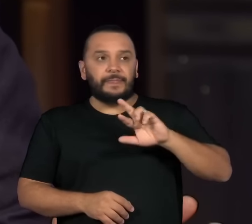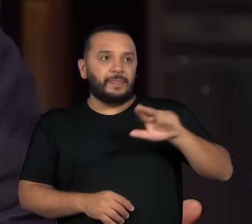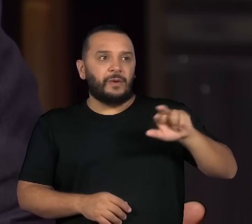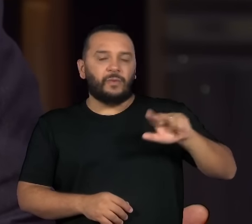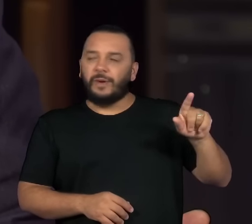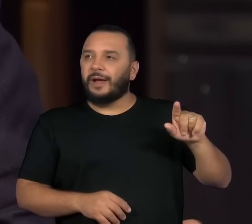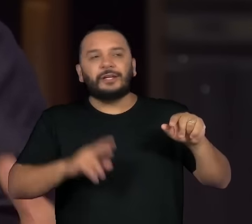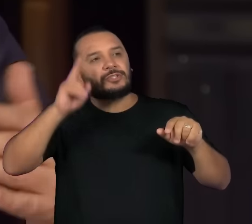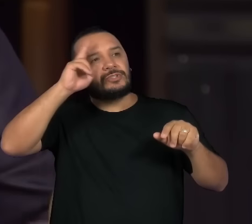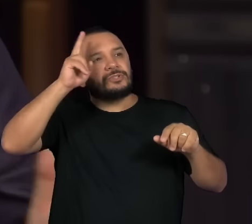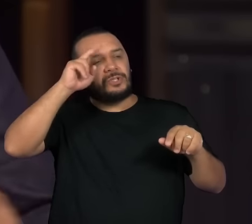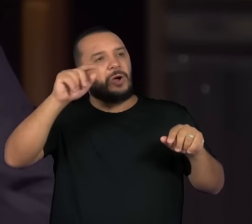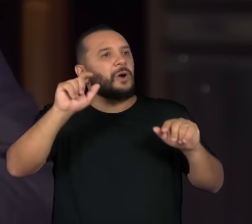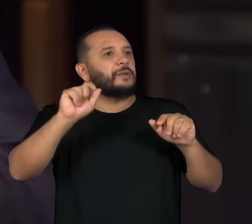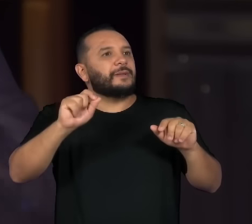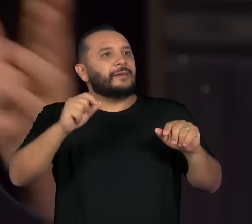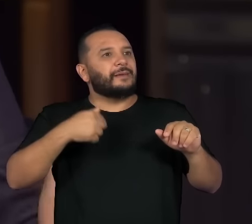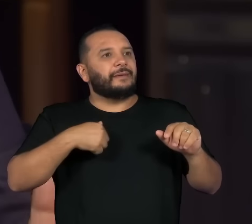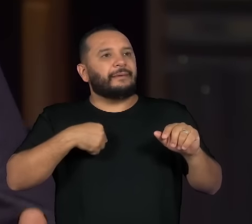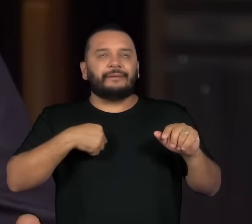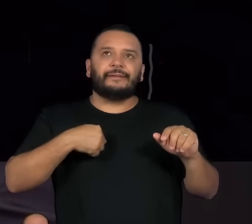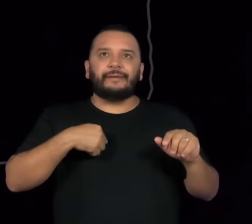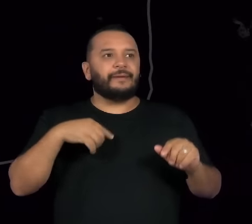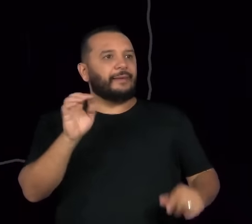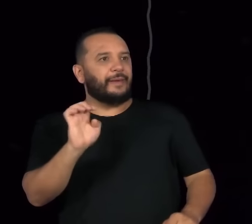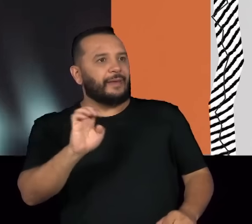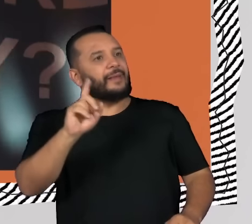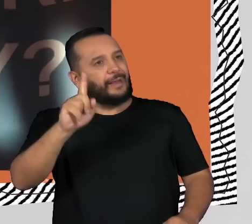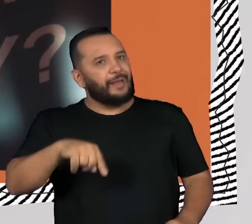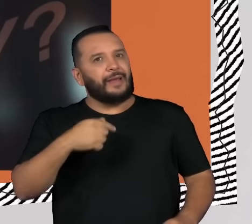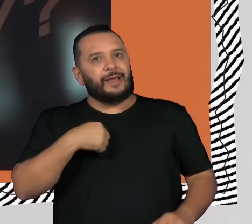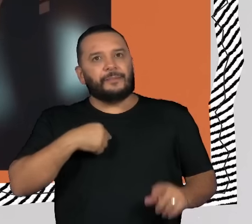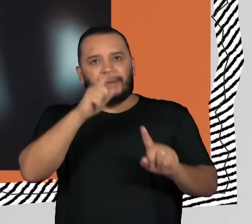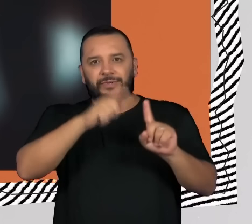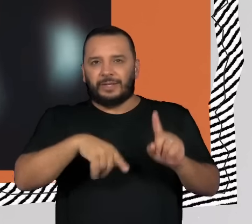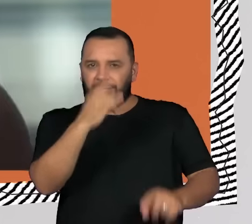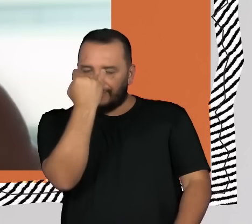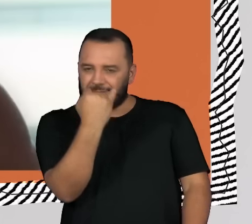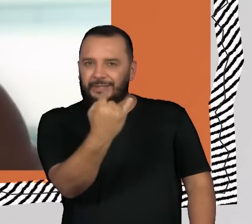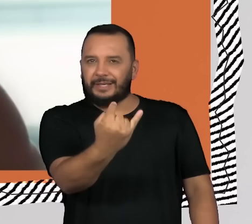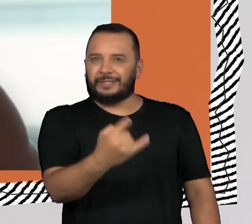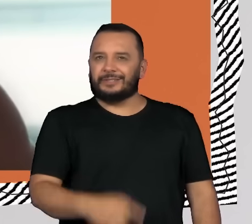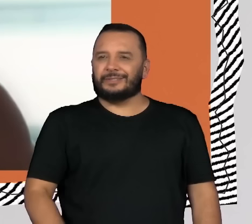ser gay, é sobre um personagem fascinante. You're gay.